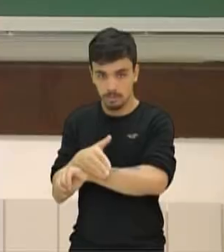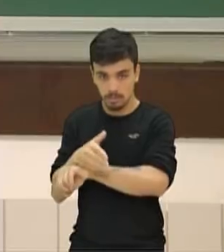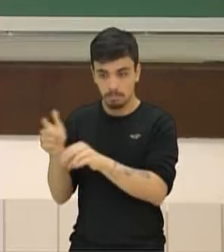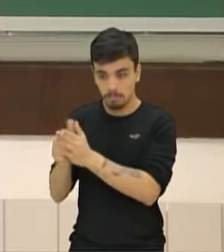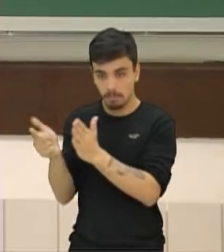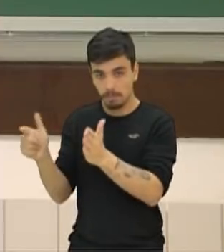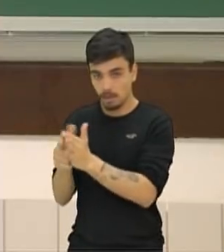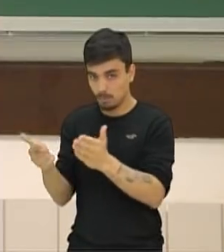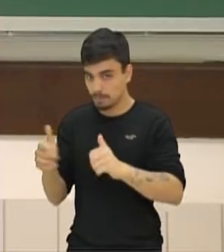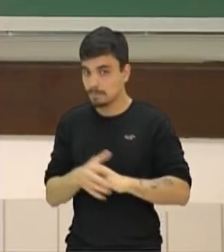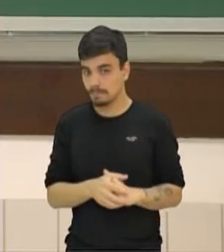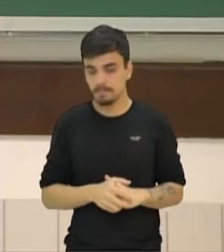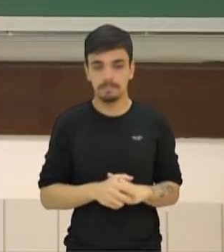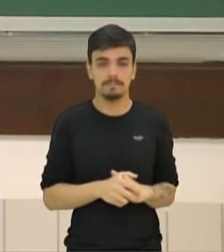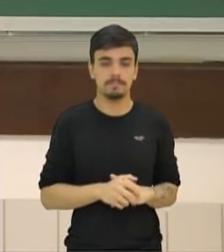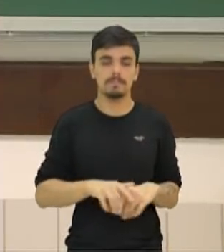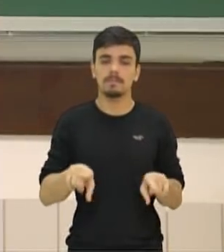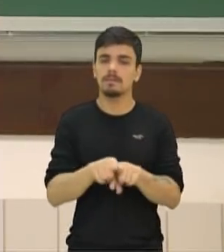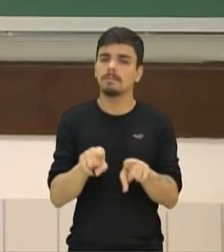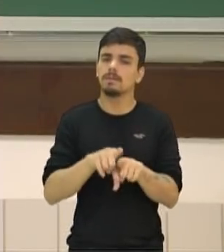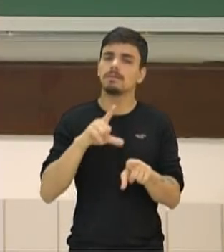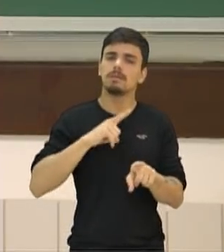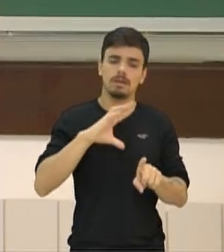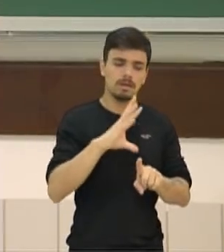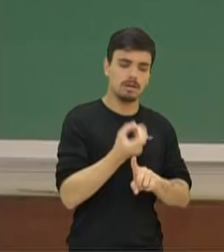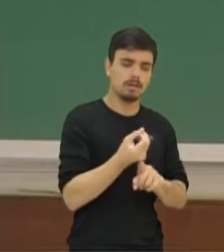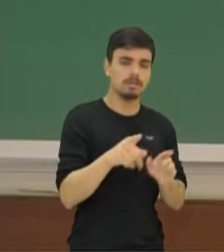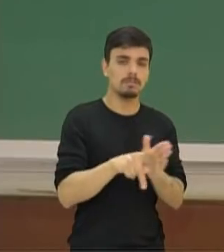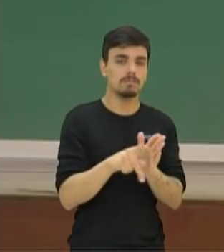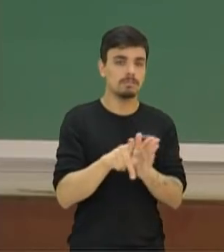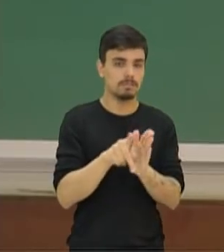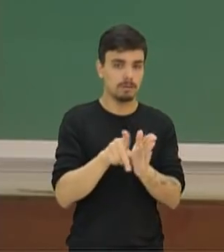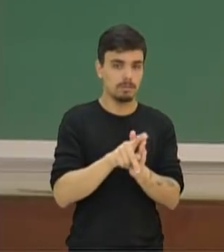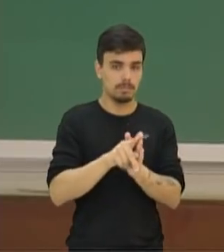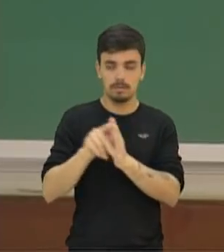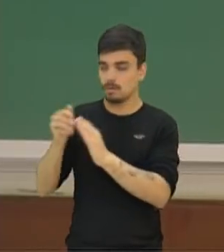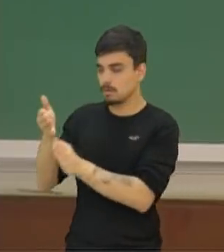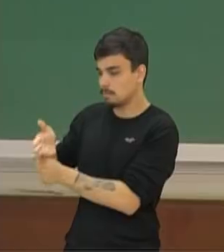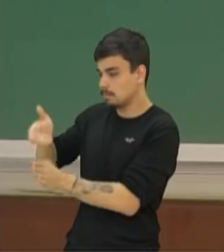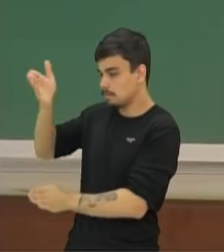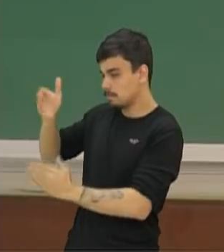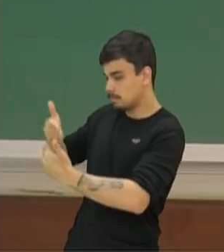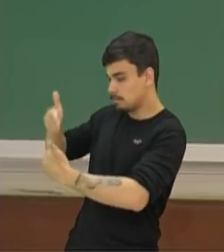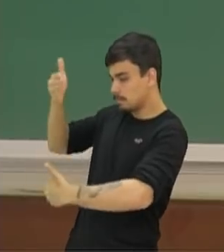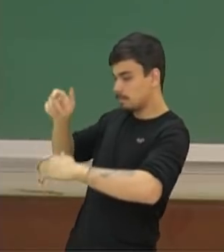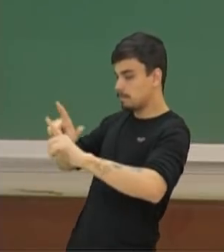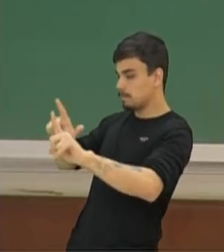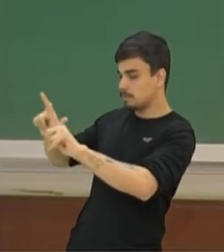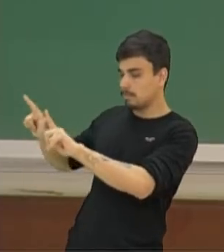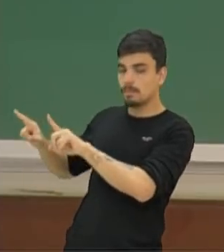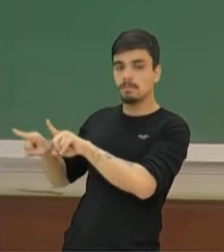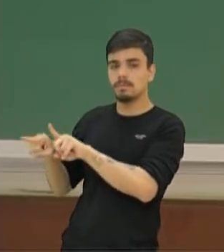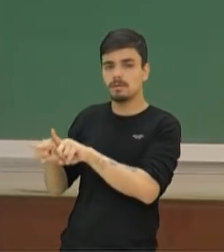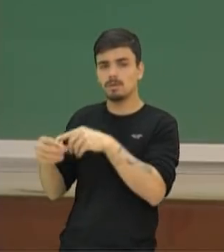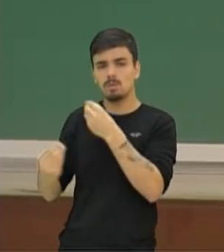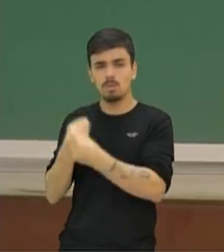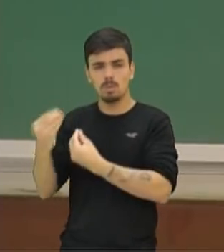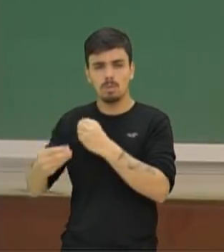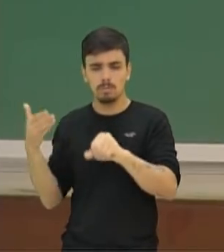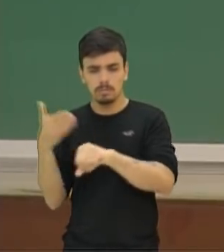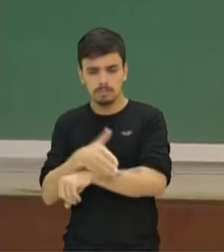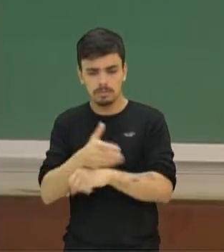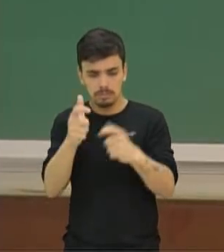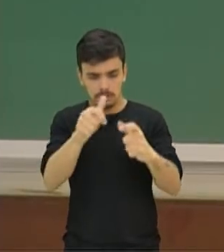Então, a gente trouxe a arte do azulejo, né? Tanto ali como as intervenções artísticas, né? Mexendo nesses